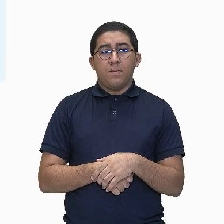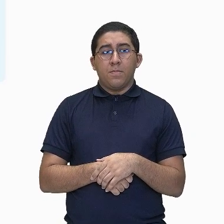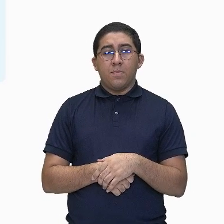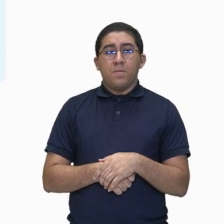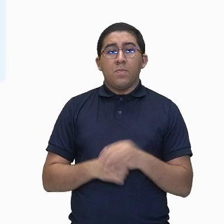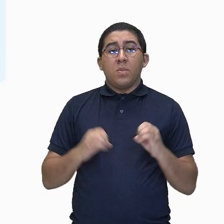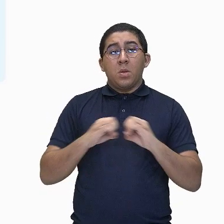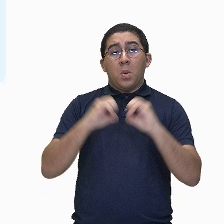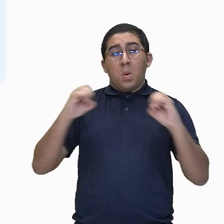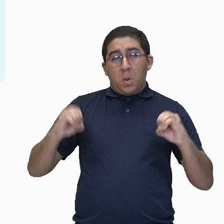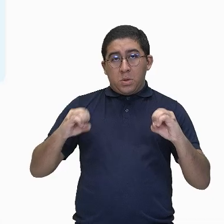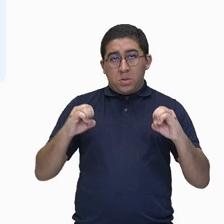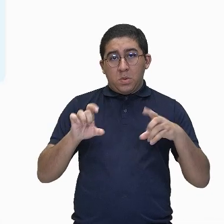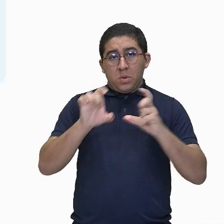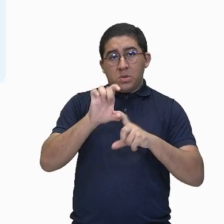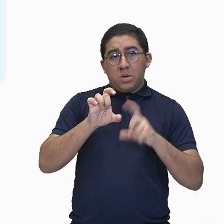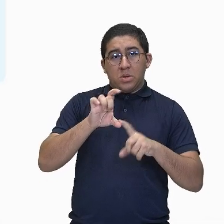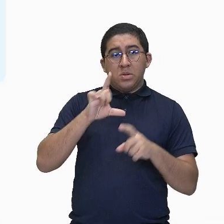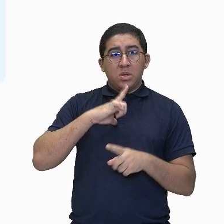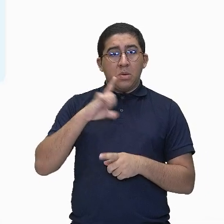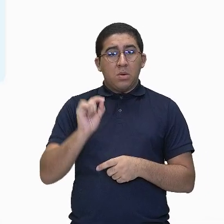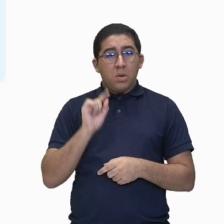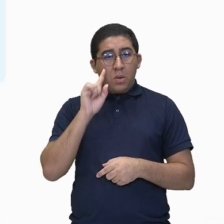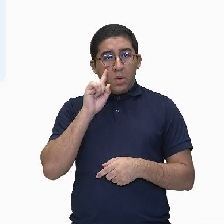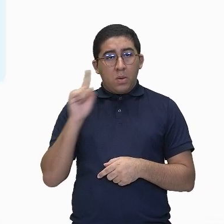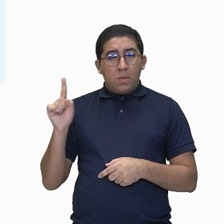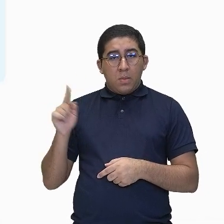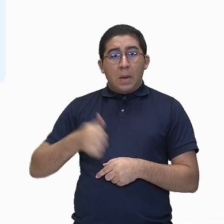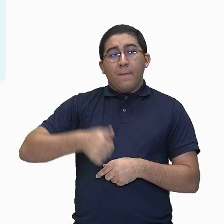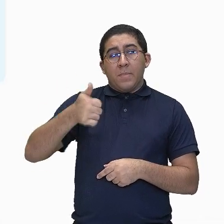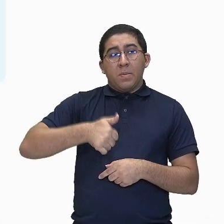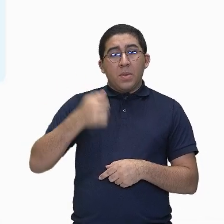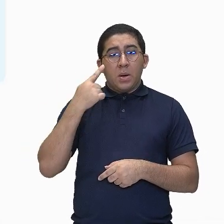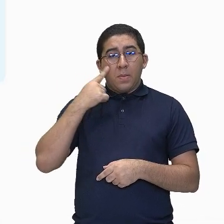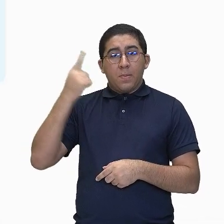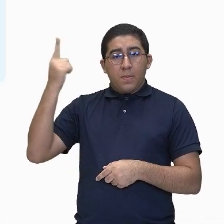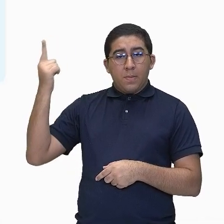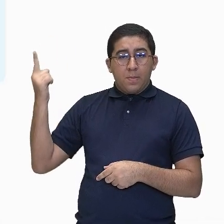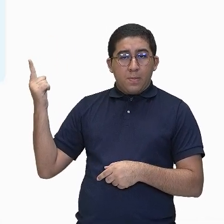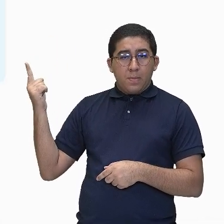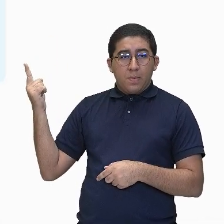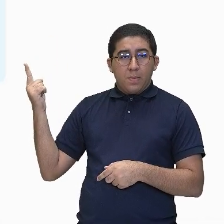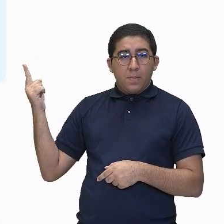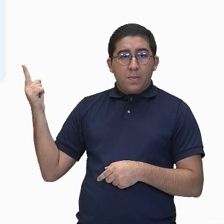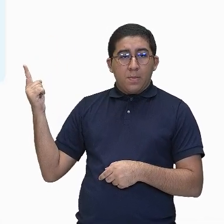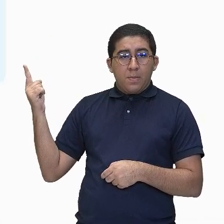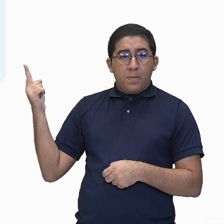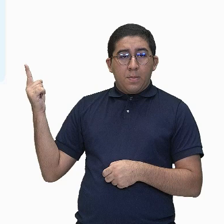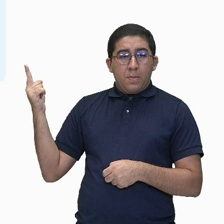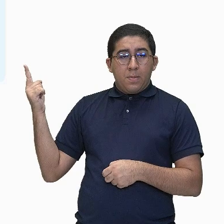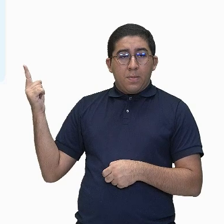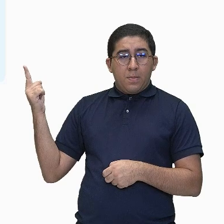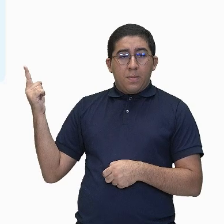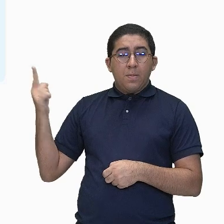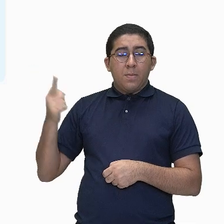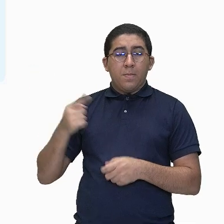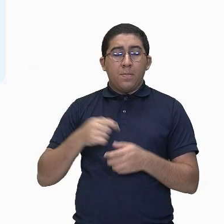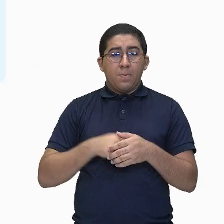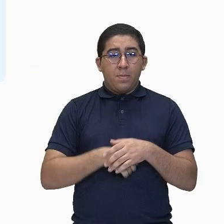né? São caracterizadas pelo e, o nem, não, o nem, o também, não só, mas também, bem como além